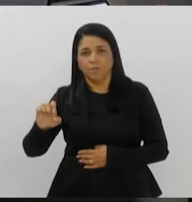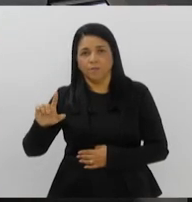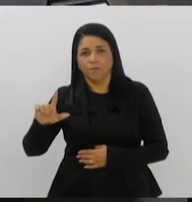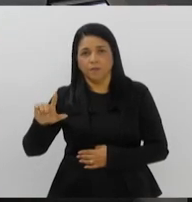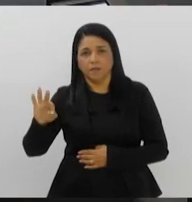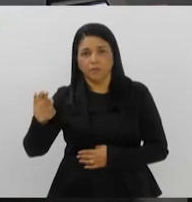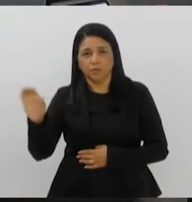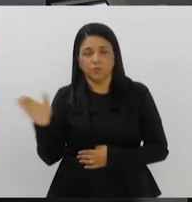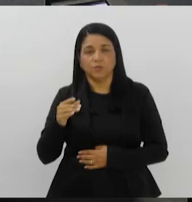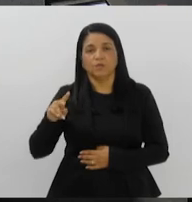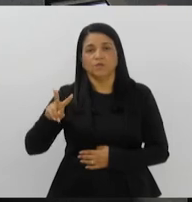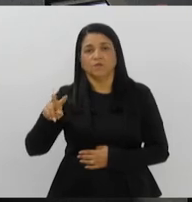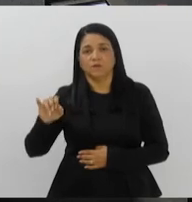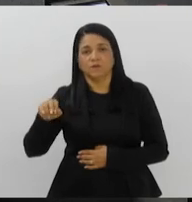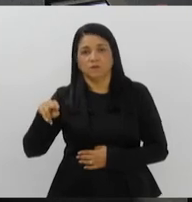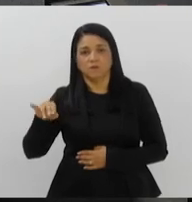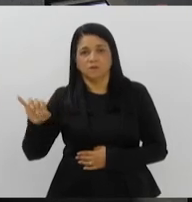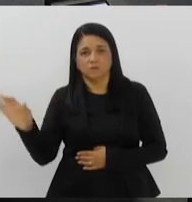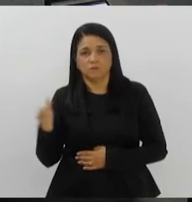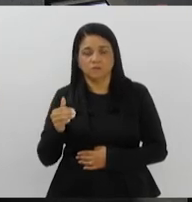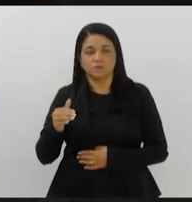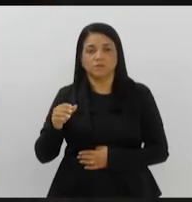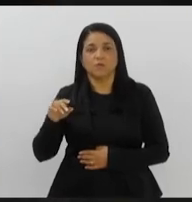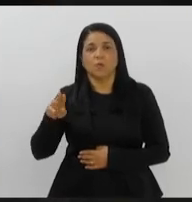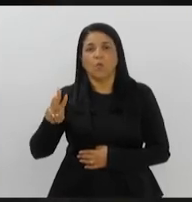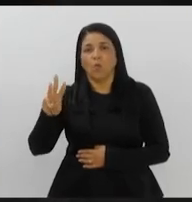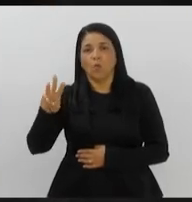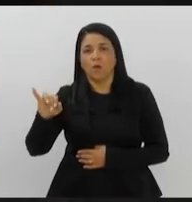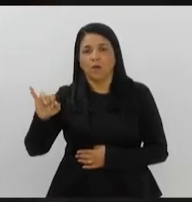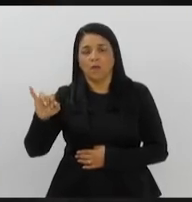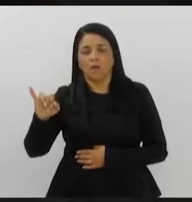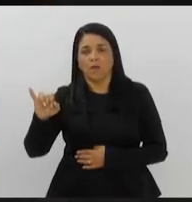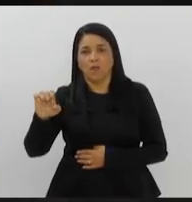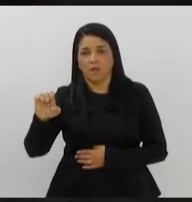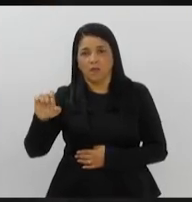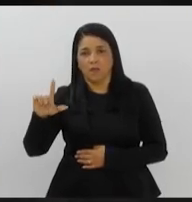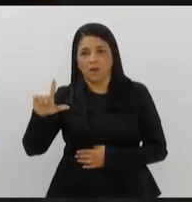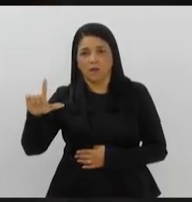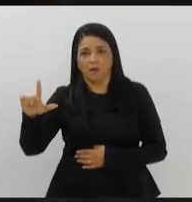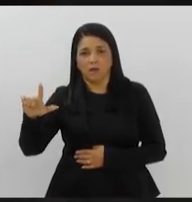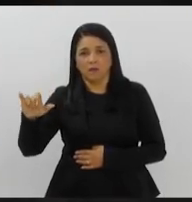deputado Vinícius Cozolino, deputado Wellington José.